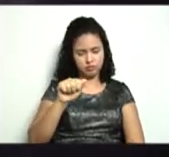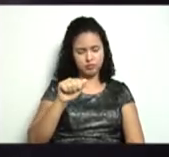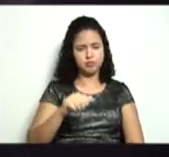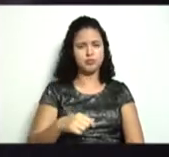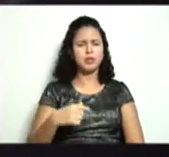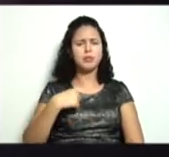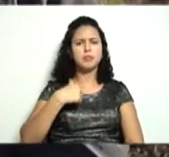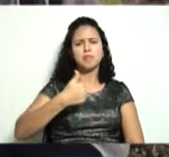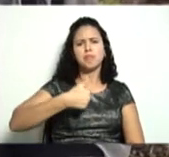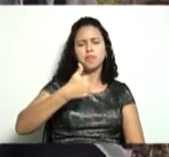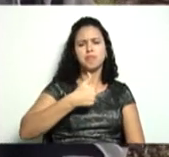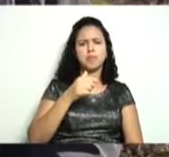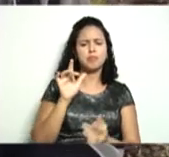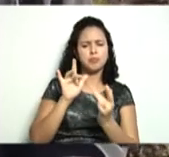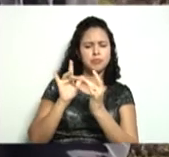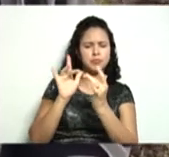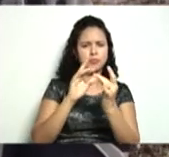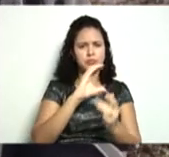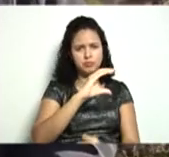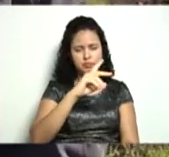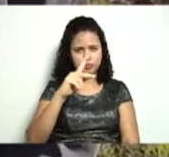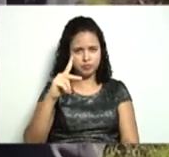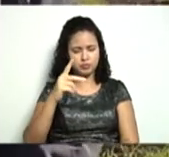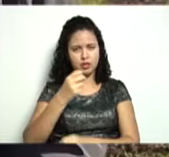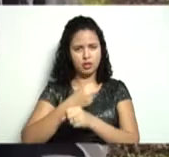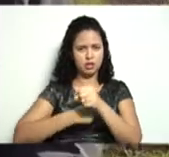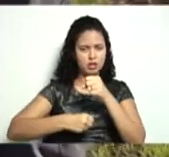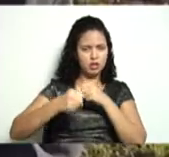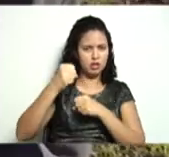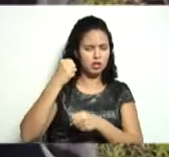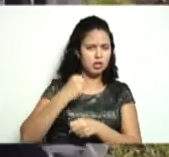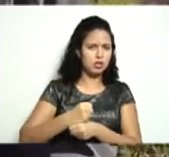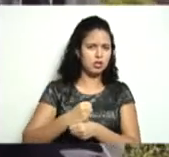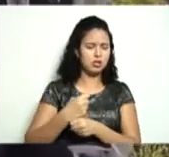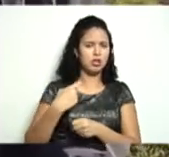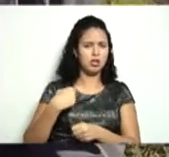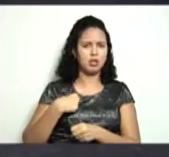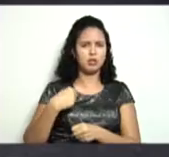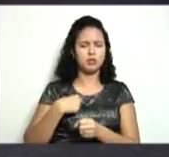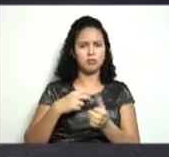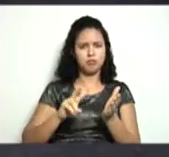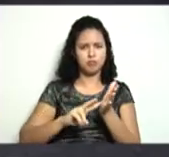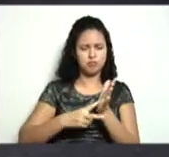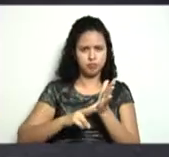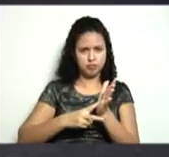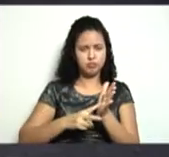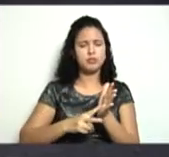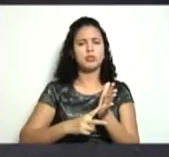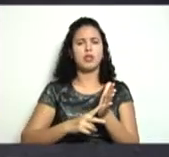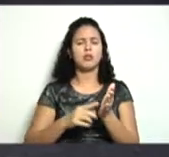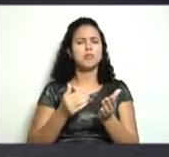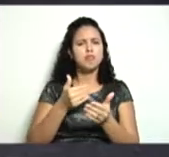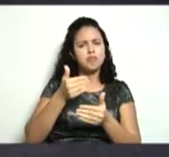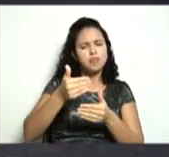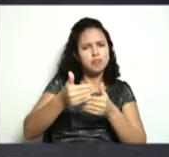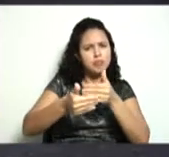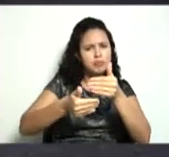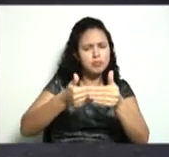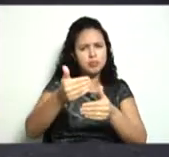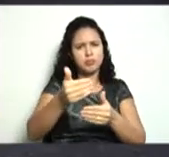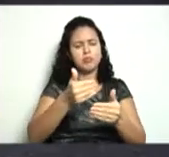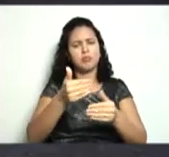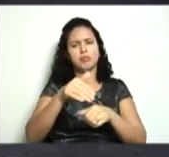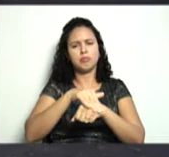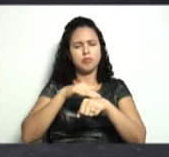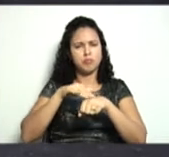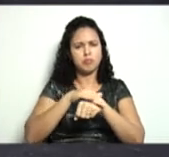Meu primeiro contato com o cooperativismo foi no período que eu estava no sindicato, né? E aí que nós começávamos a negociar a